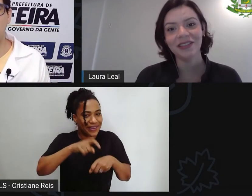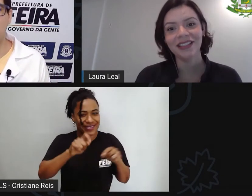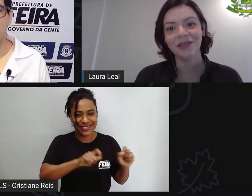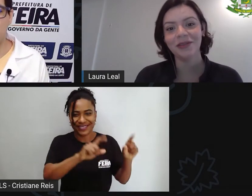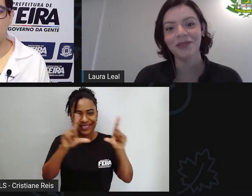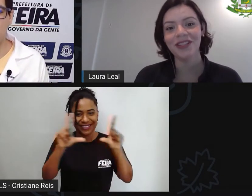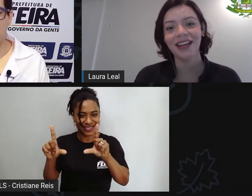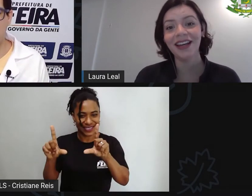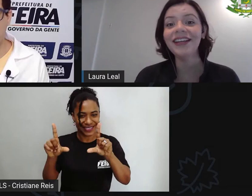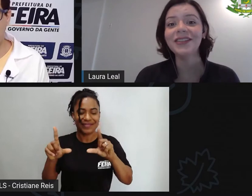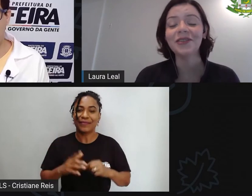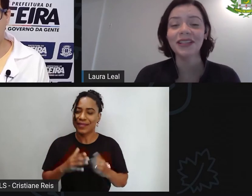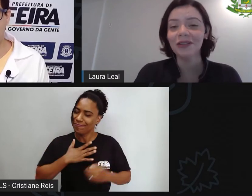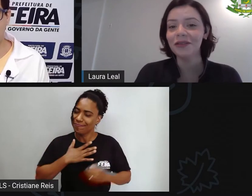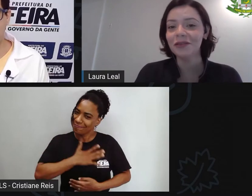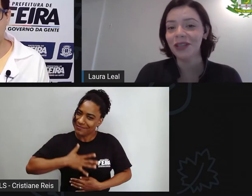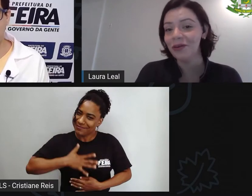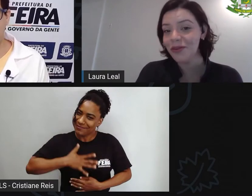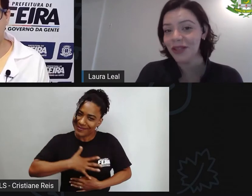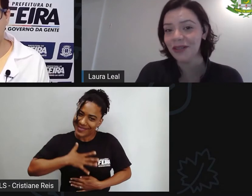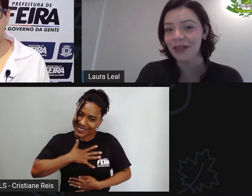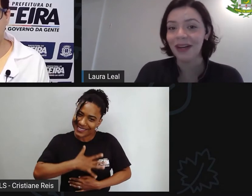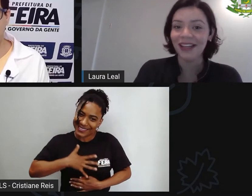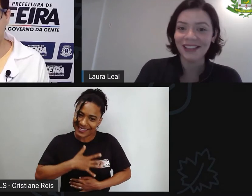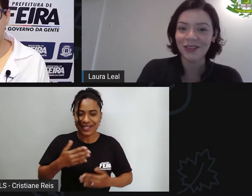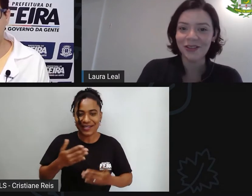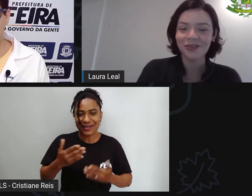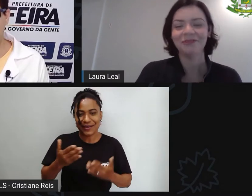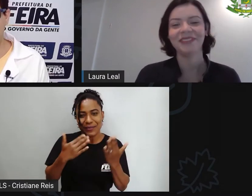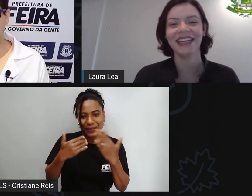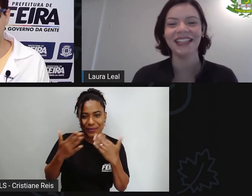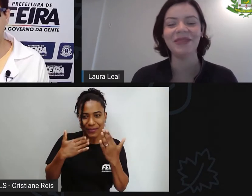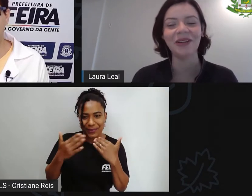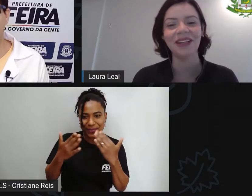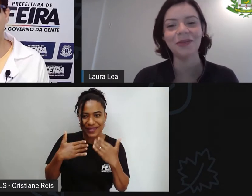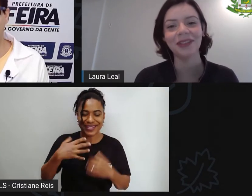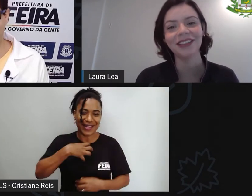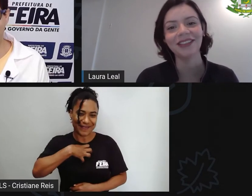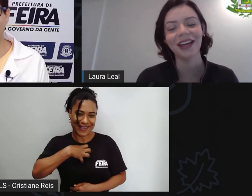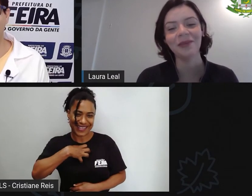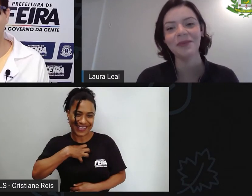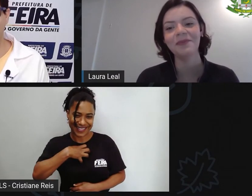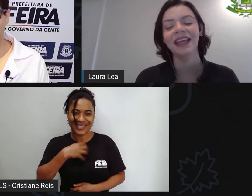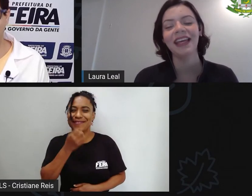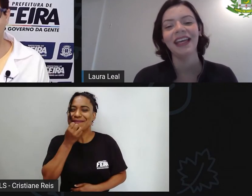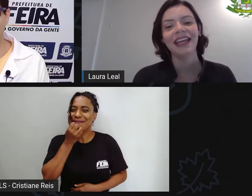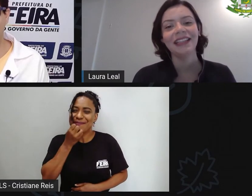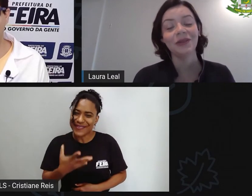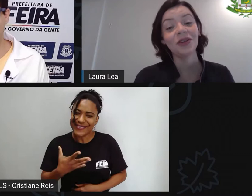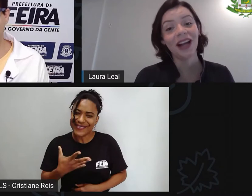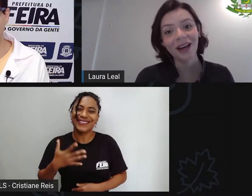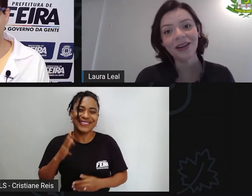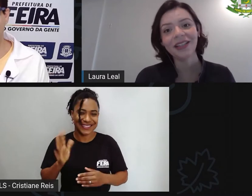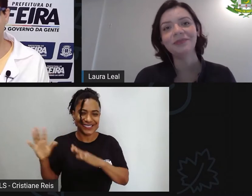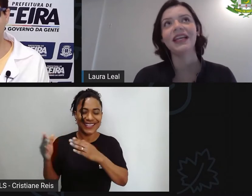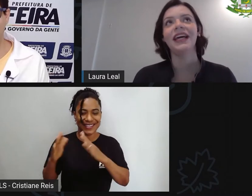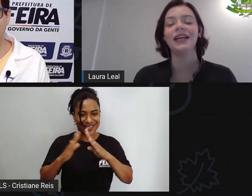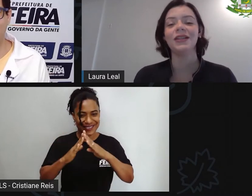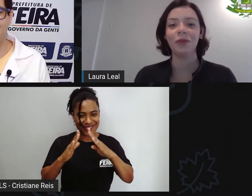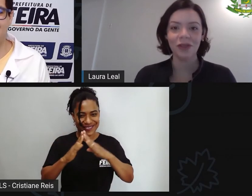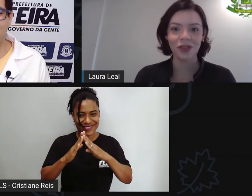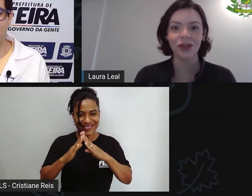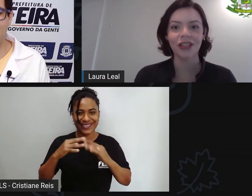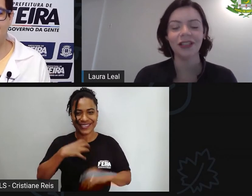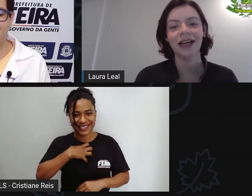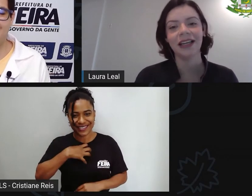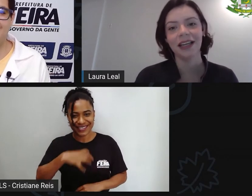prazer estar conversando com vocês, conversando de algum jeito na Bahia de novo, que me acolheu por tanto tempo. Então, eu sou Laura,